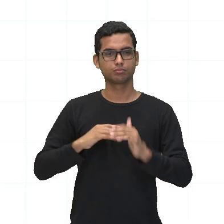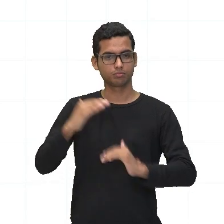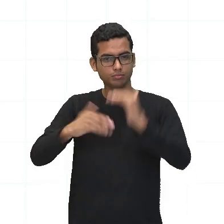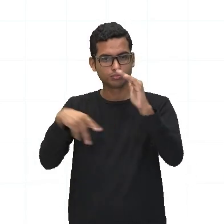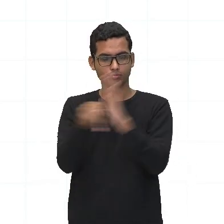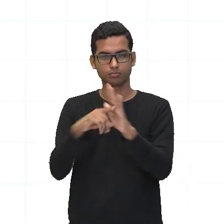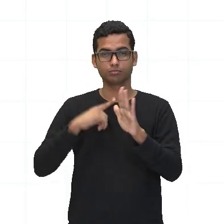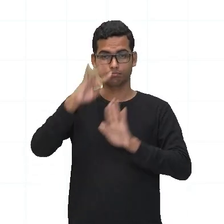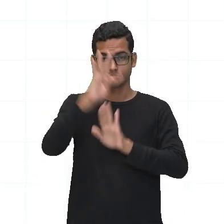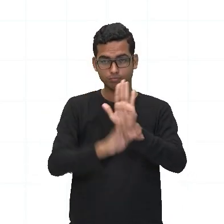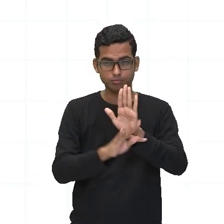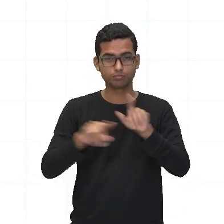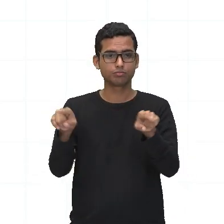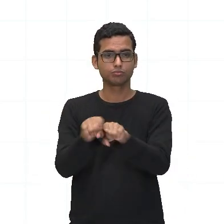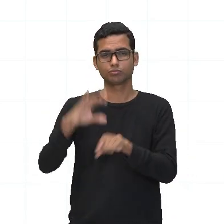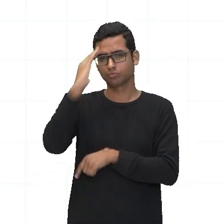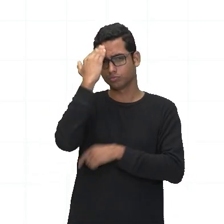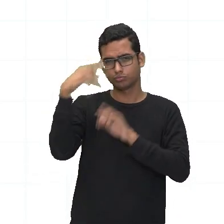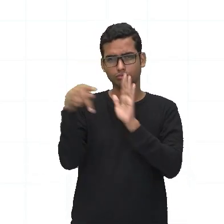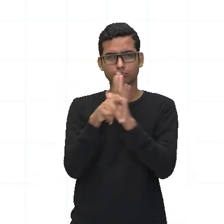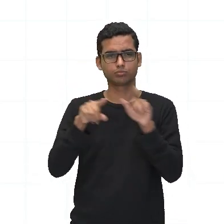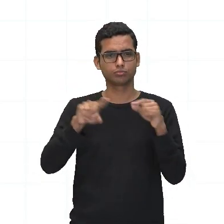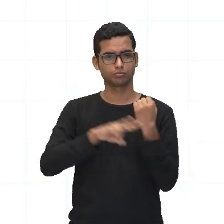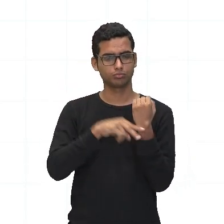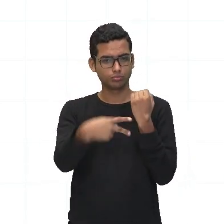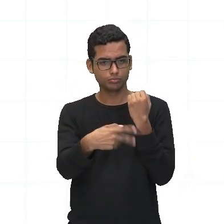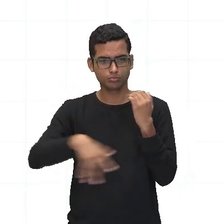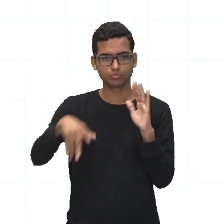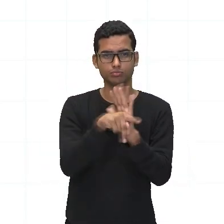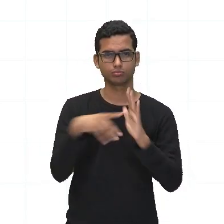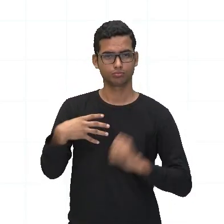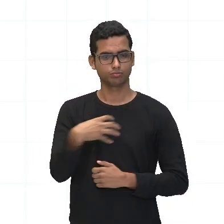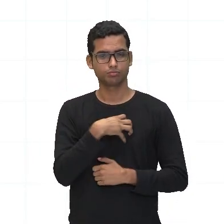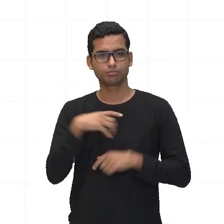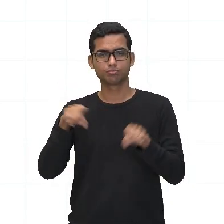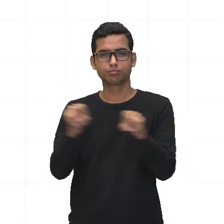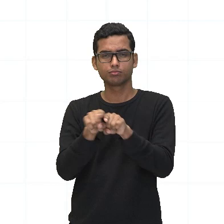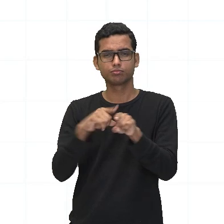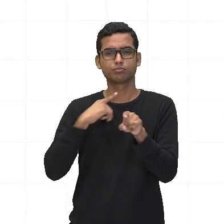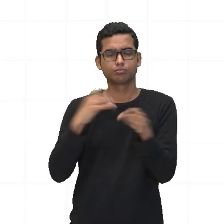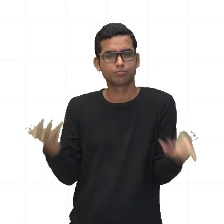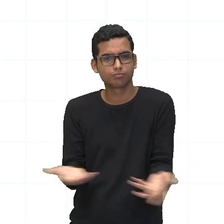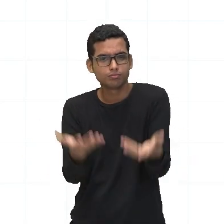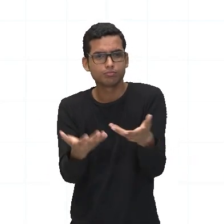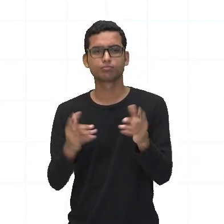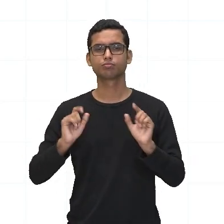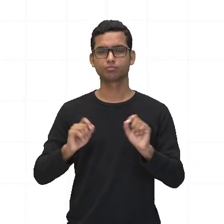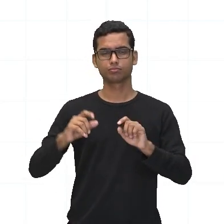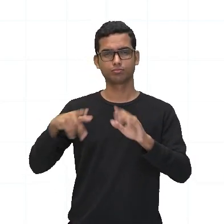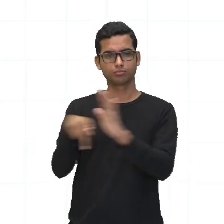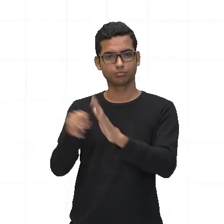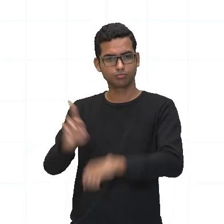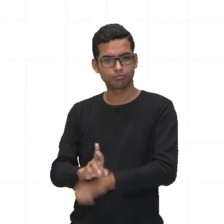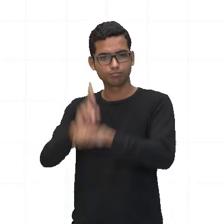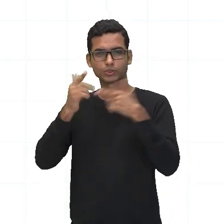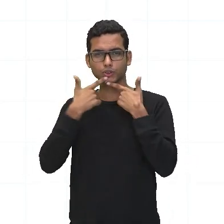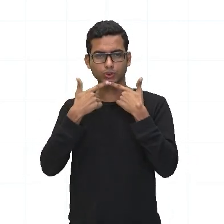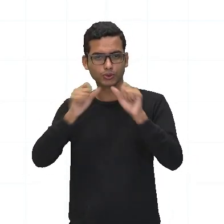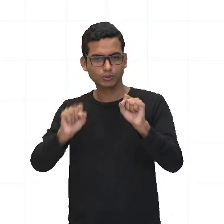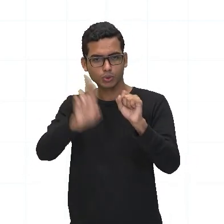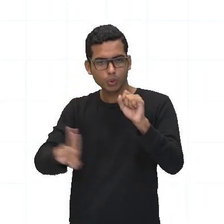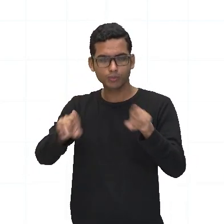reconstrução da textualidade e compreensão dos efeitos de sentidos provocados pelos usos de